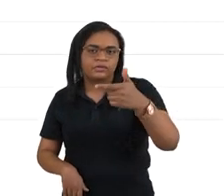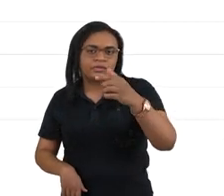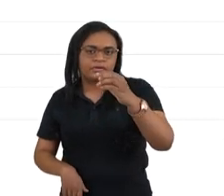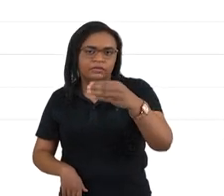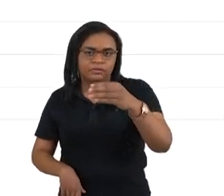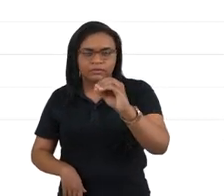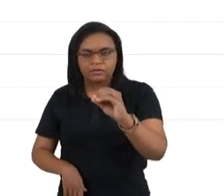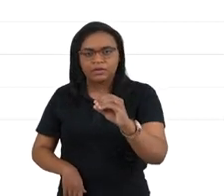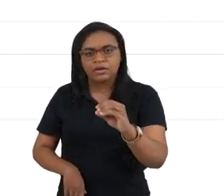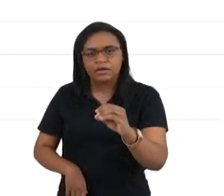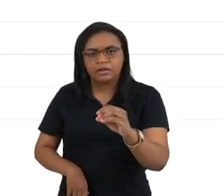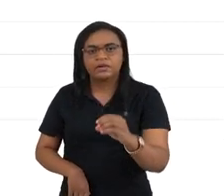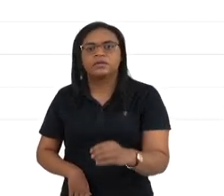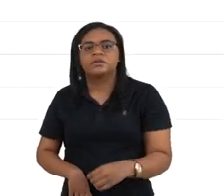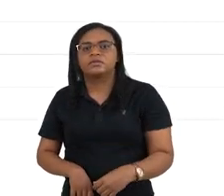temos aí, ó, nossa tabela.